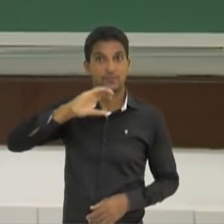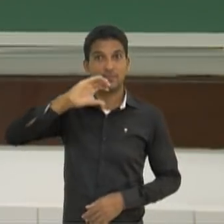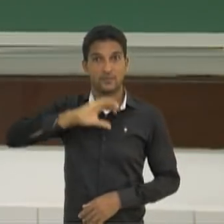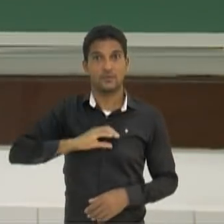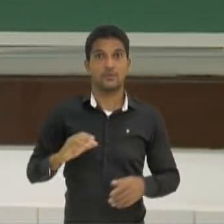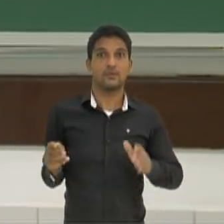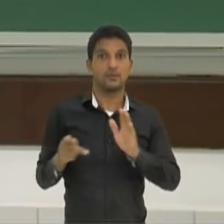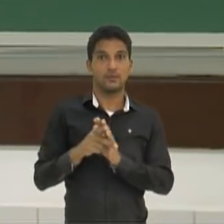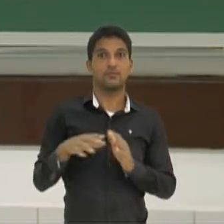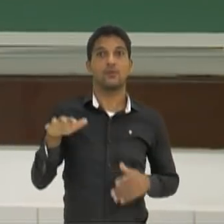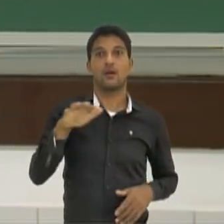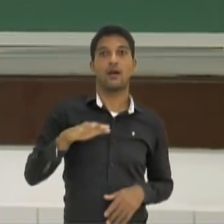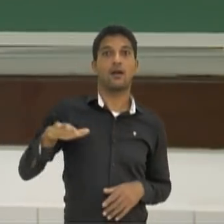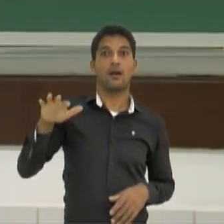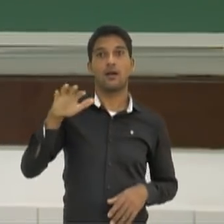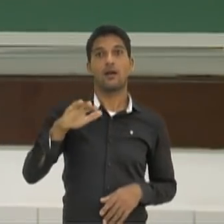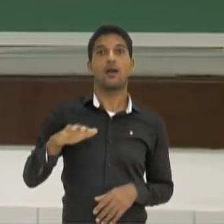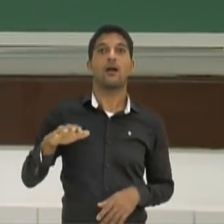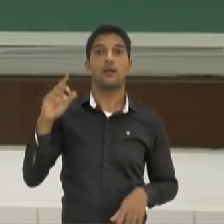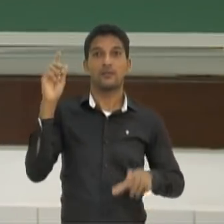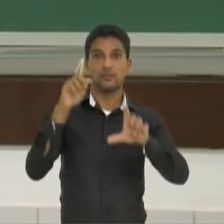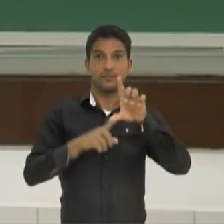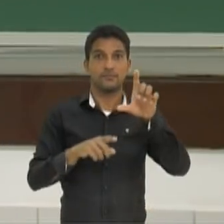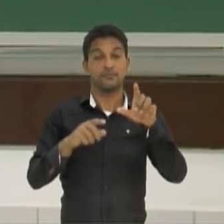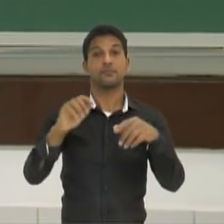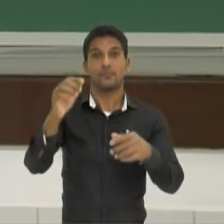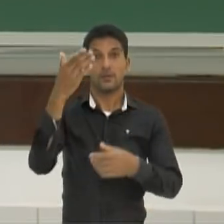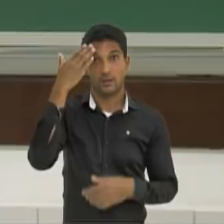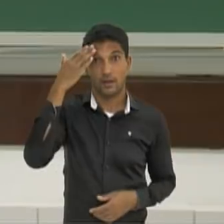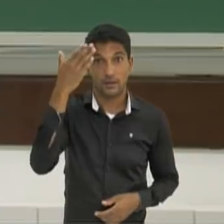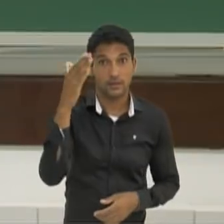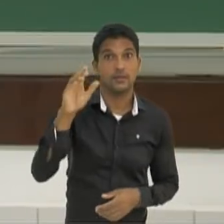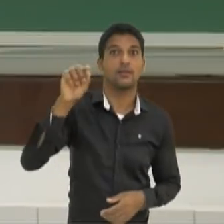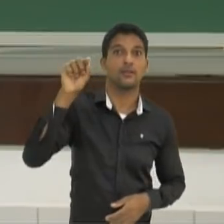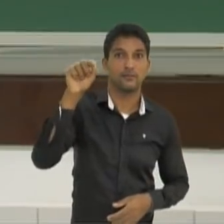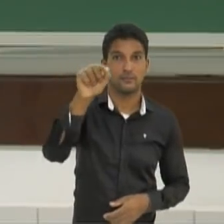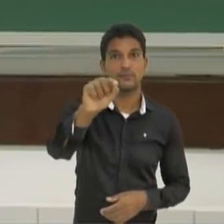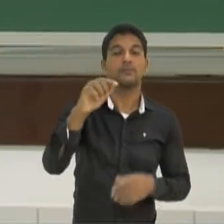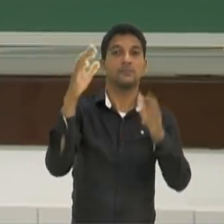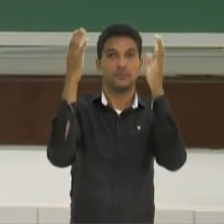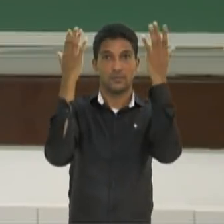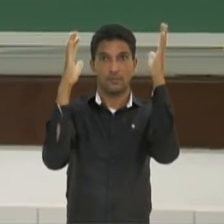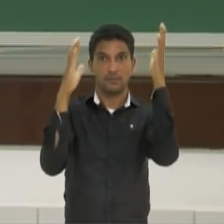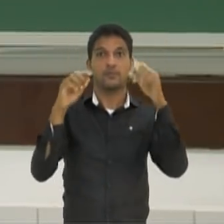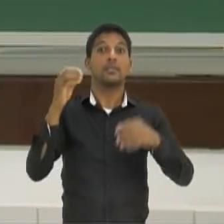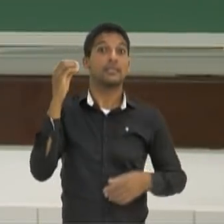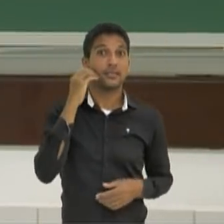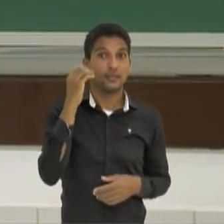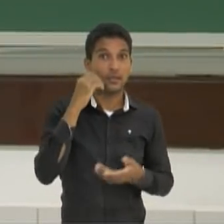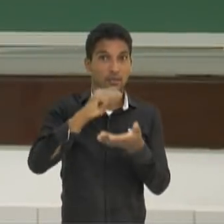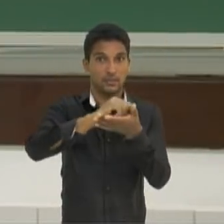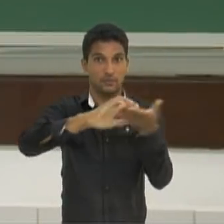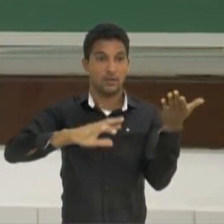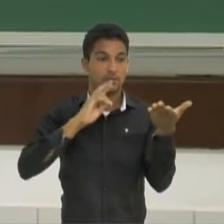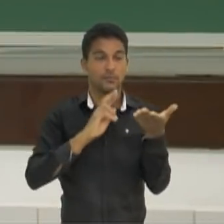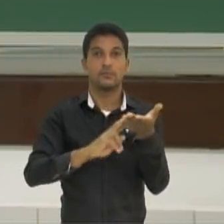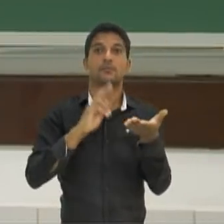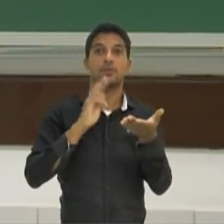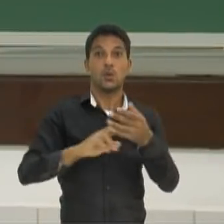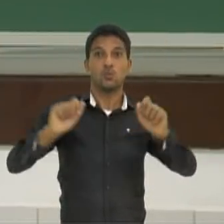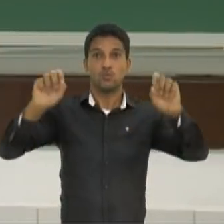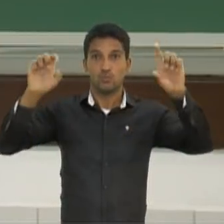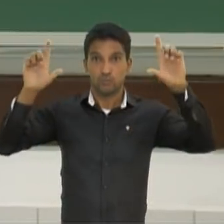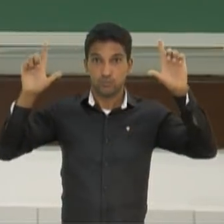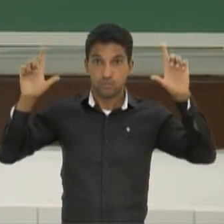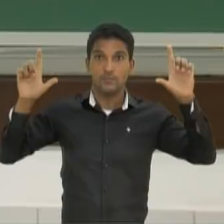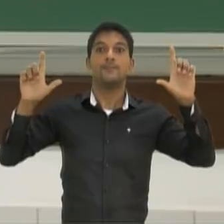vocês, parabenizo por estarem aí fazendo as atividades, assistindo as videoaulas, tentando resolver os exercícios, né? Então, lembrando que ao